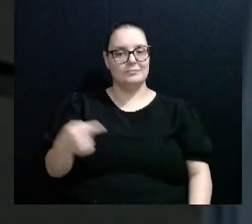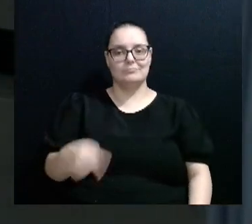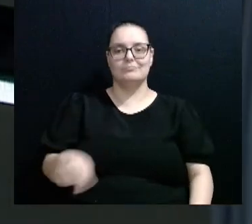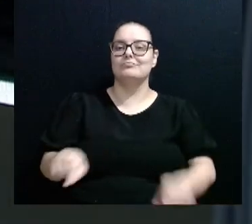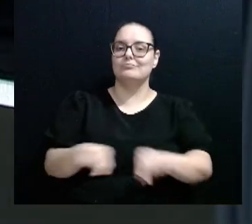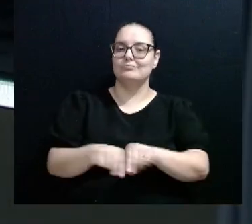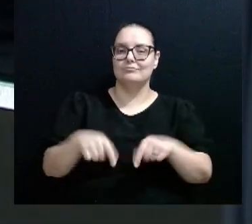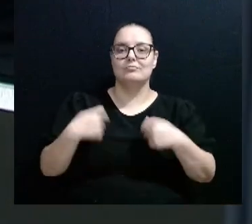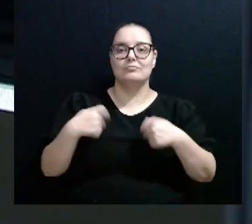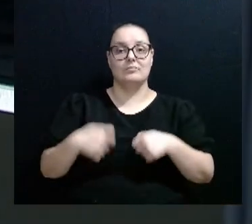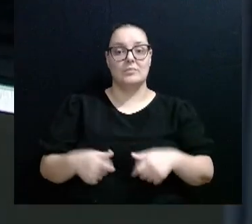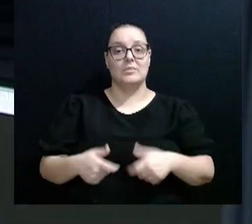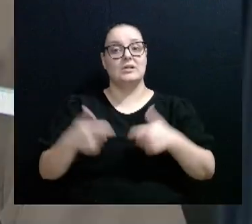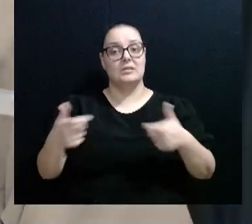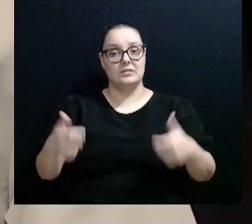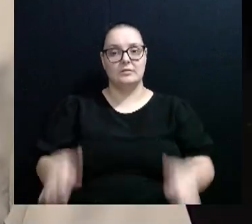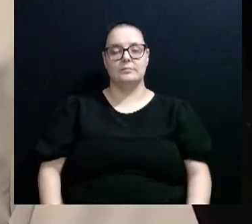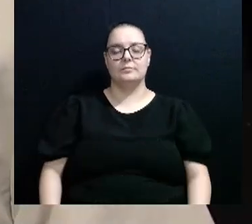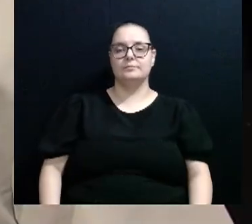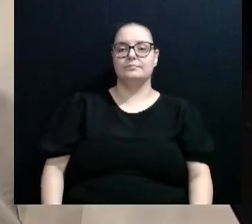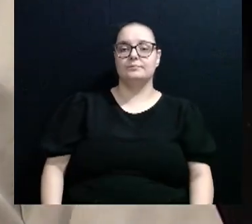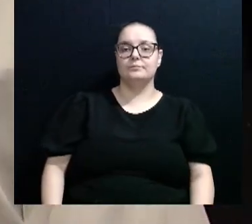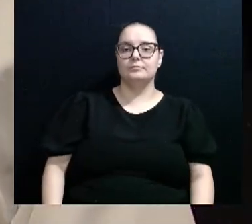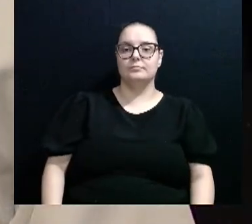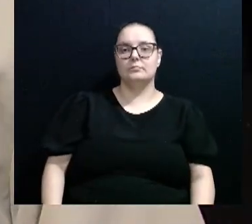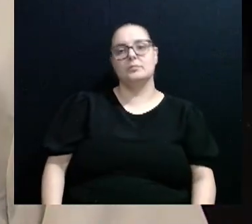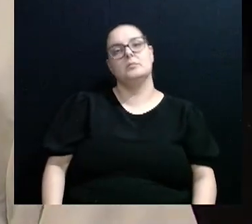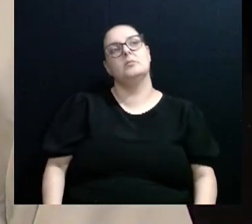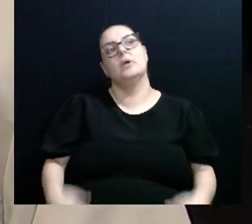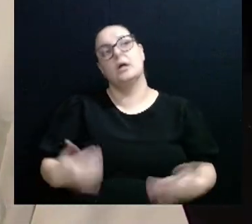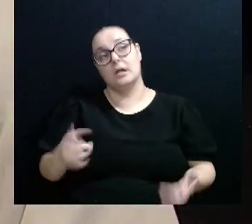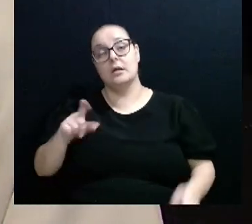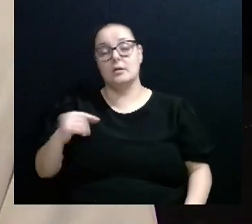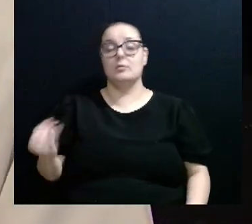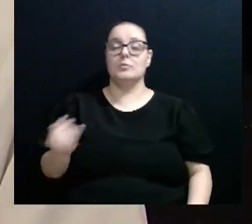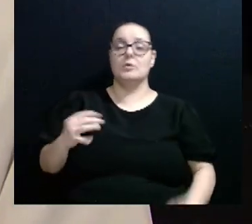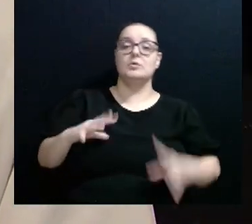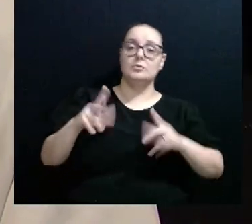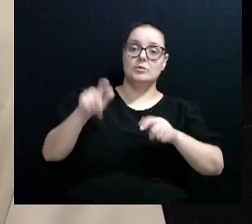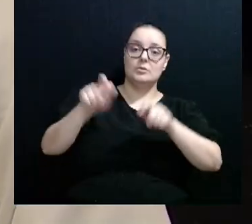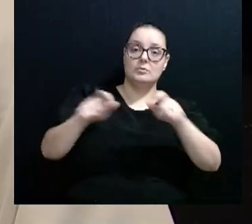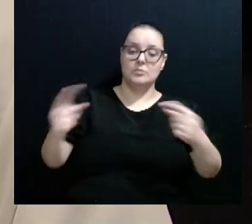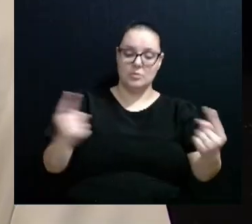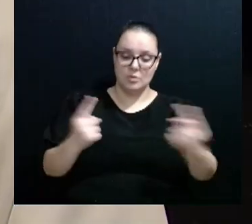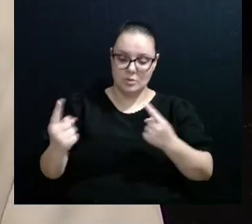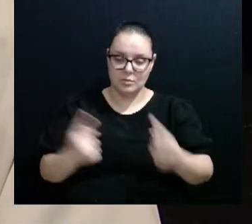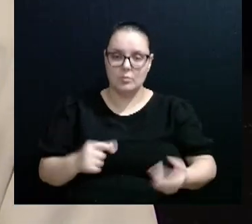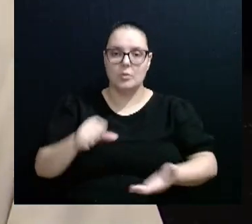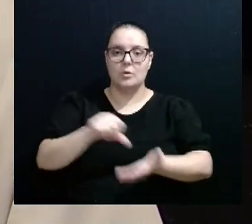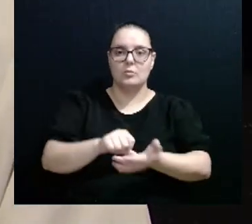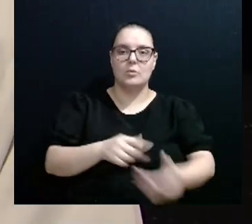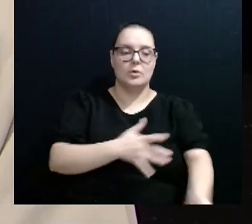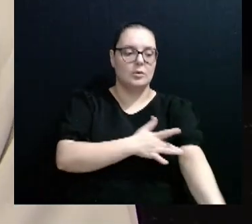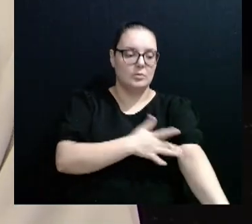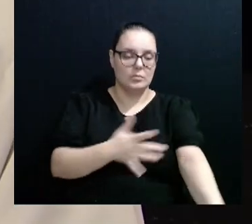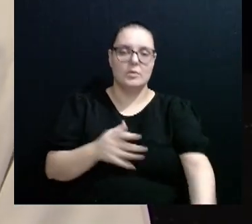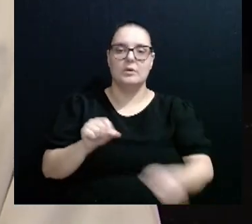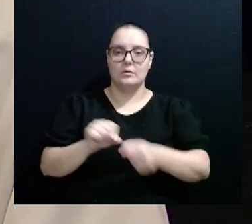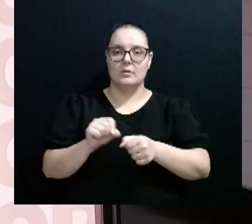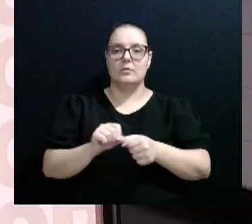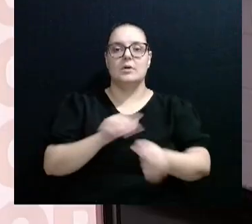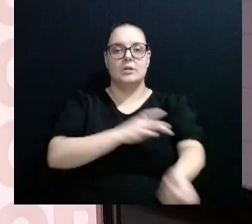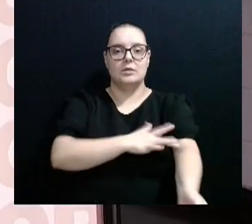bastante. Independente disso, como eu falei, é importante que todas as pessoas compareçam nos postos de coleta e façam as suas doações, porque todos os tipos sanguíneos